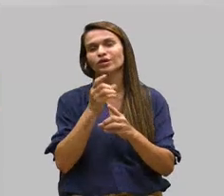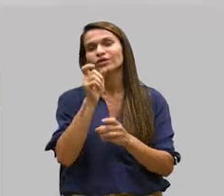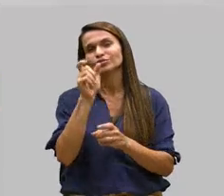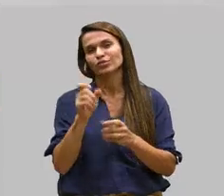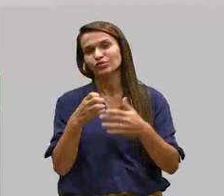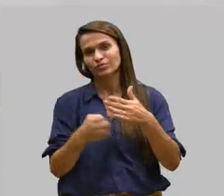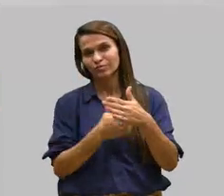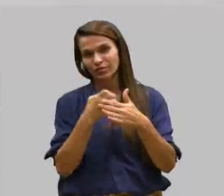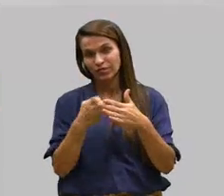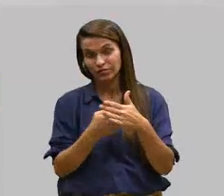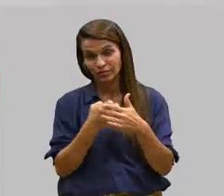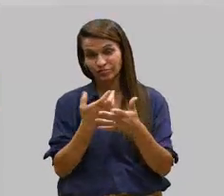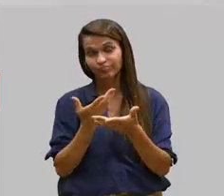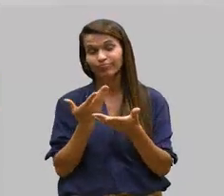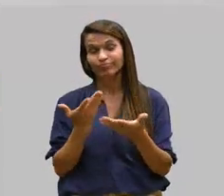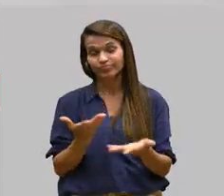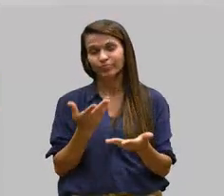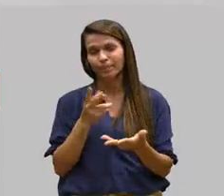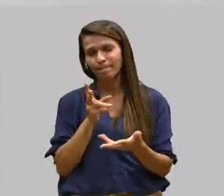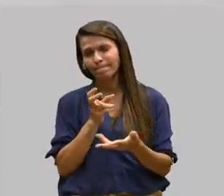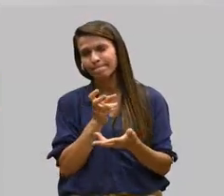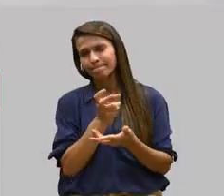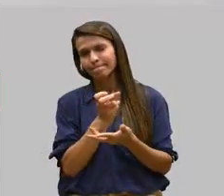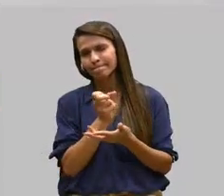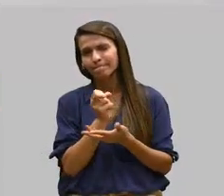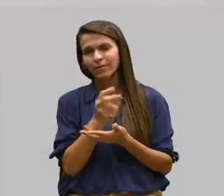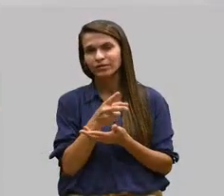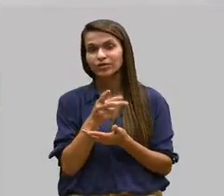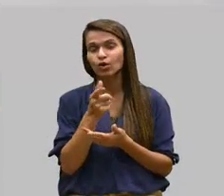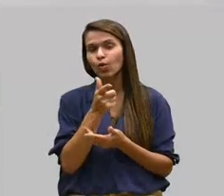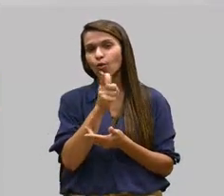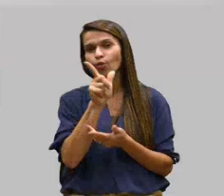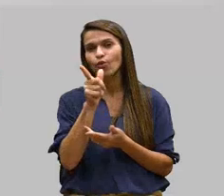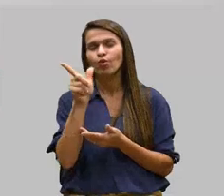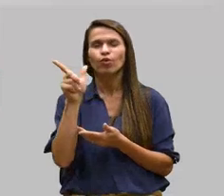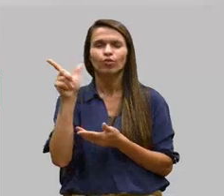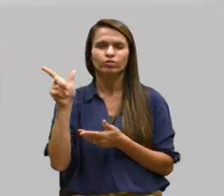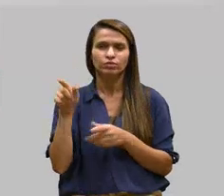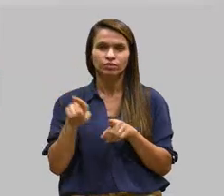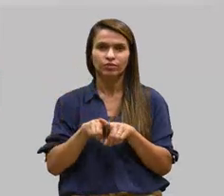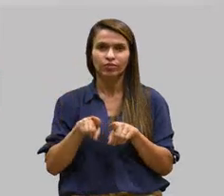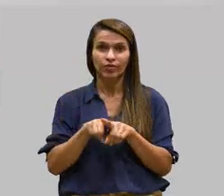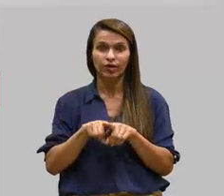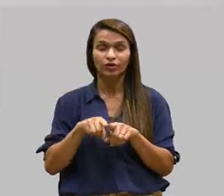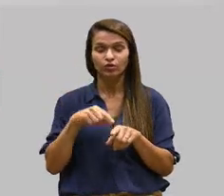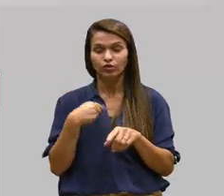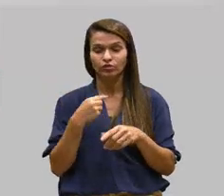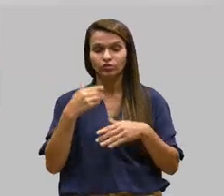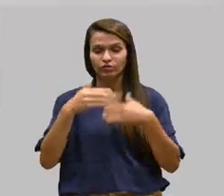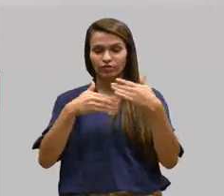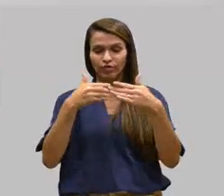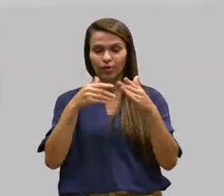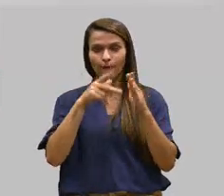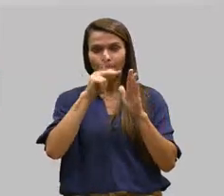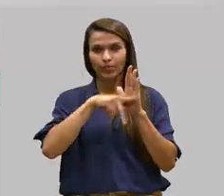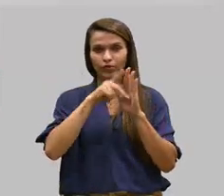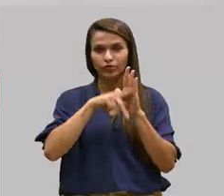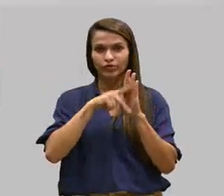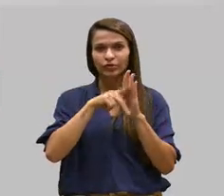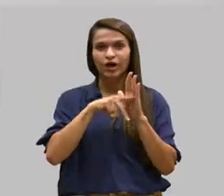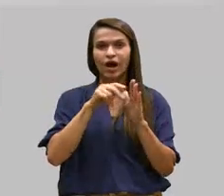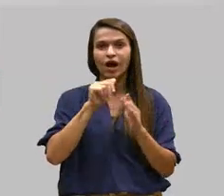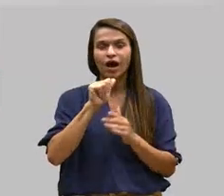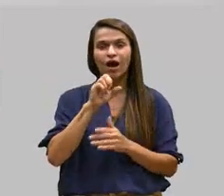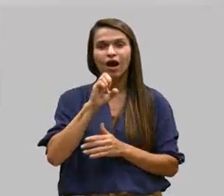vendo esse cenário e né considerando outros fatores a gente desenvolver um projeto chamado assessoramento de